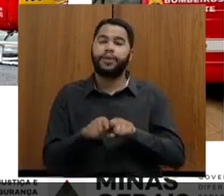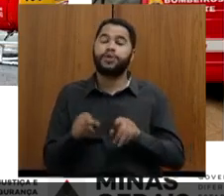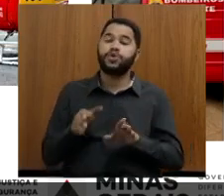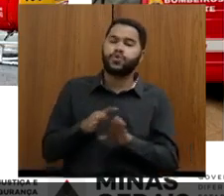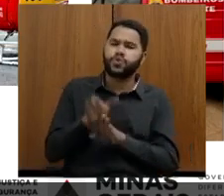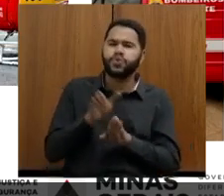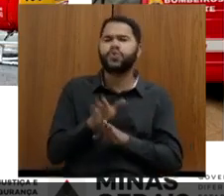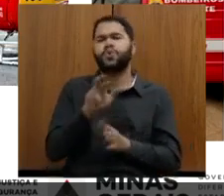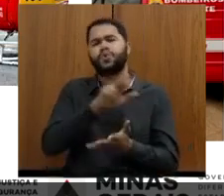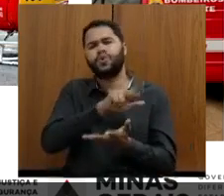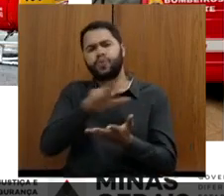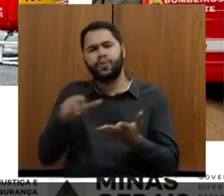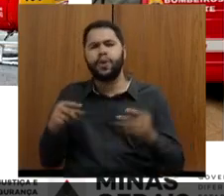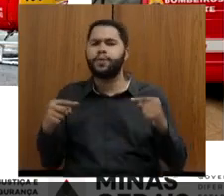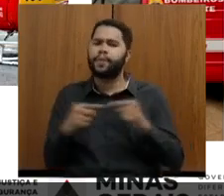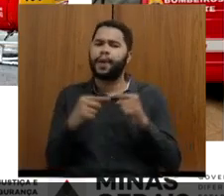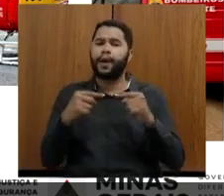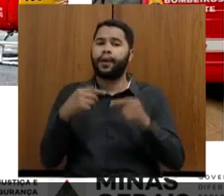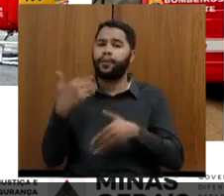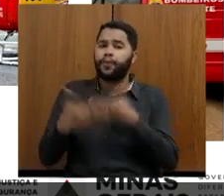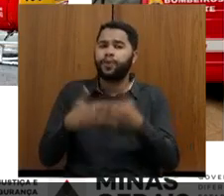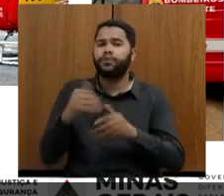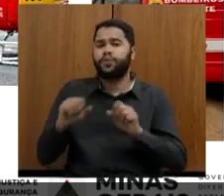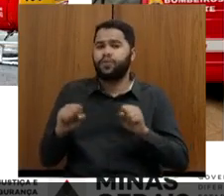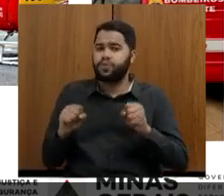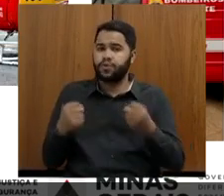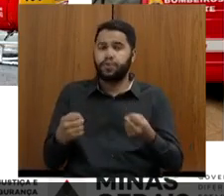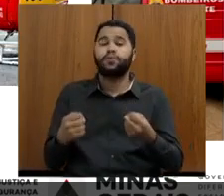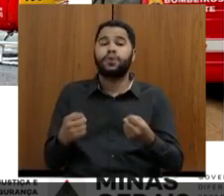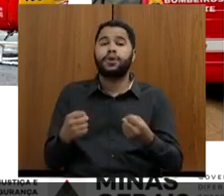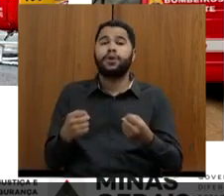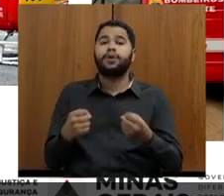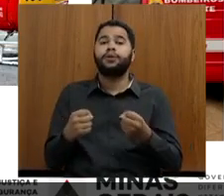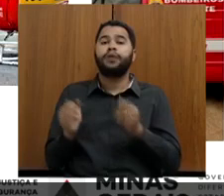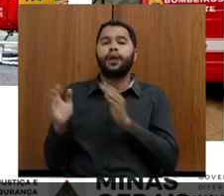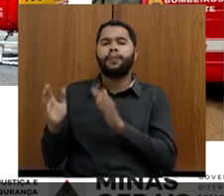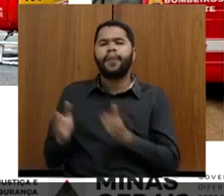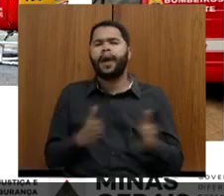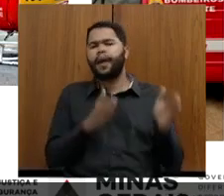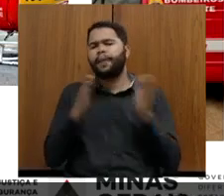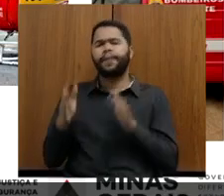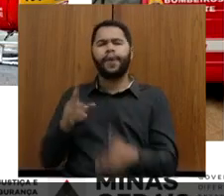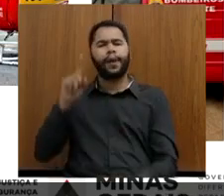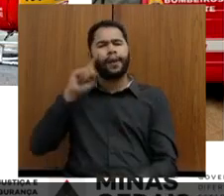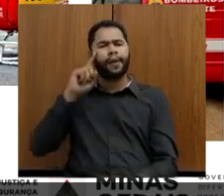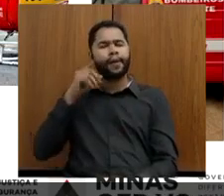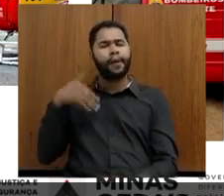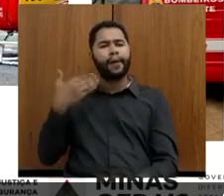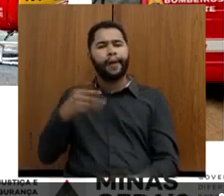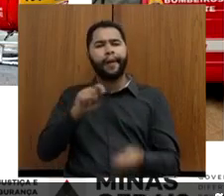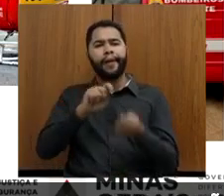instruções diversas relativas aos procedimentos de segurança nas rotinas diárias tivemos adaptação das instalações